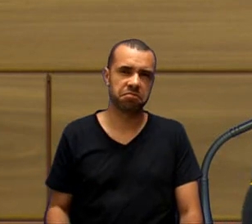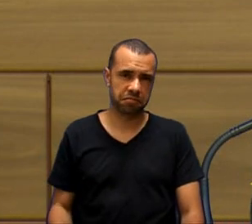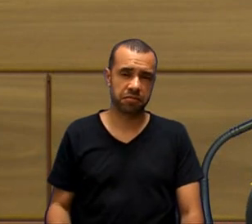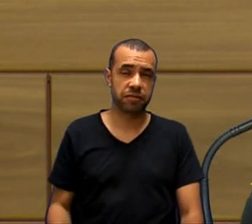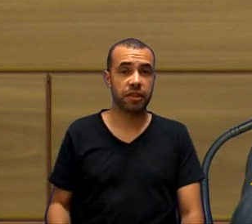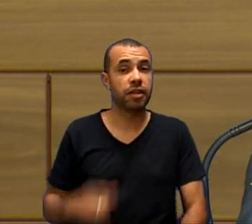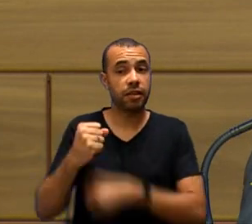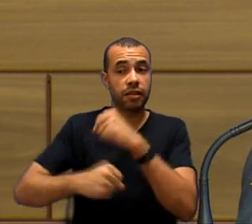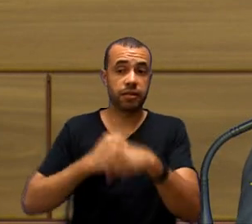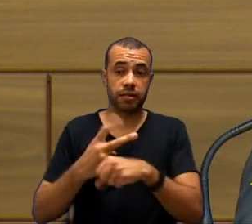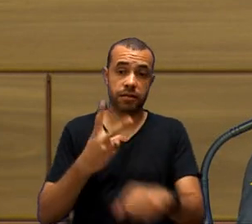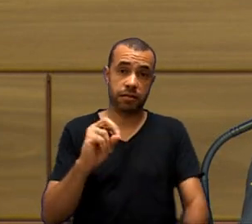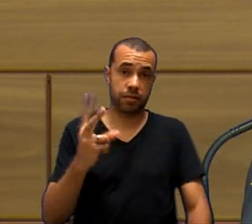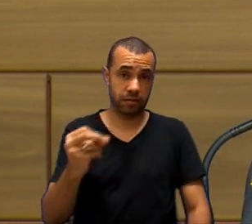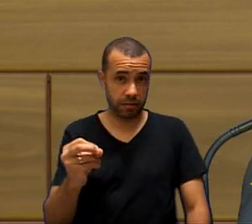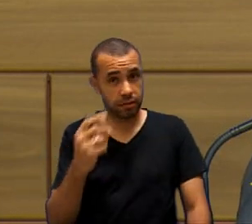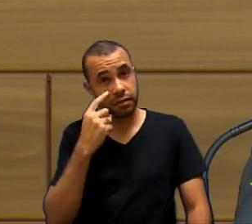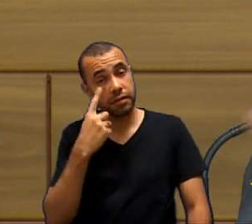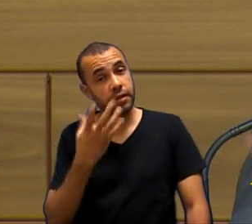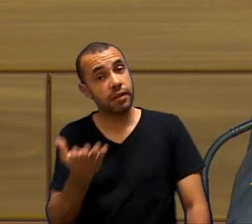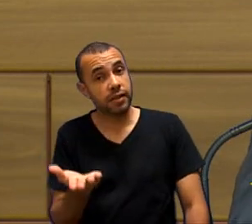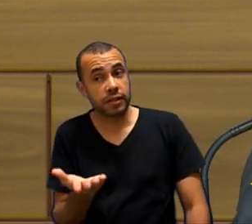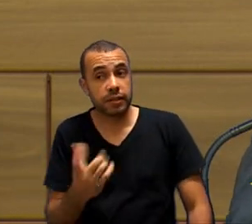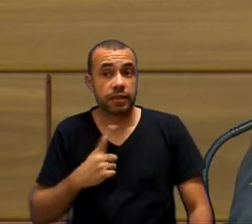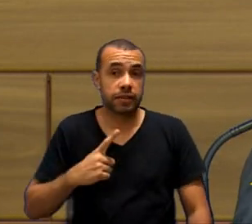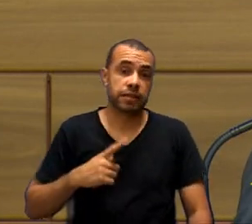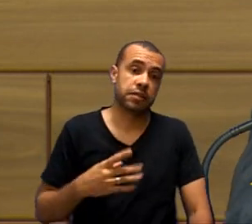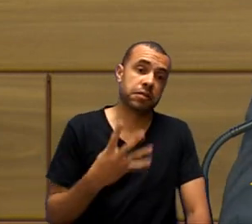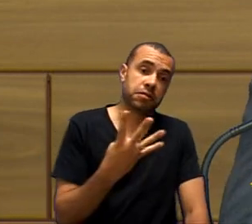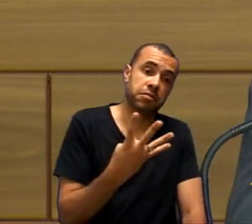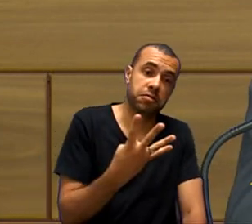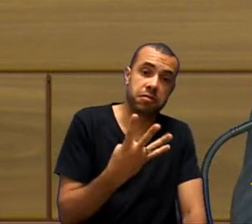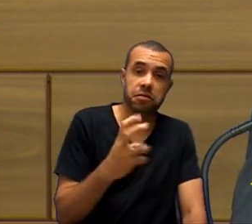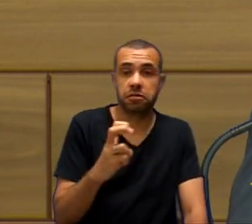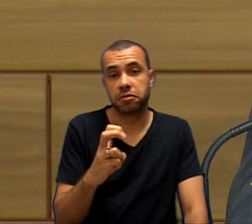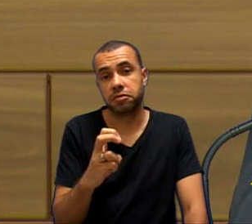Para 2020, a previsão é de